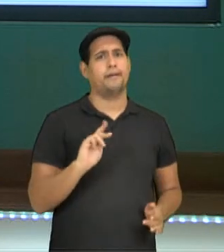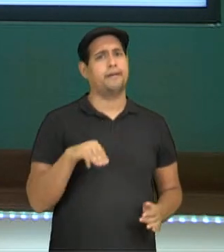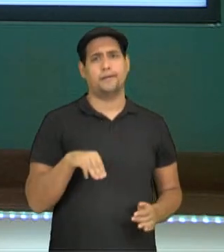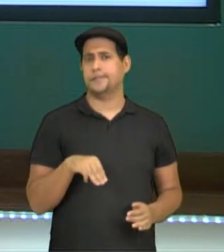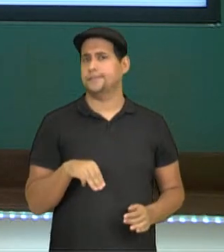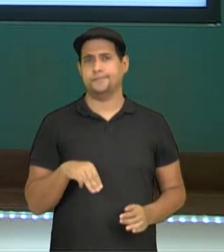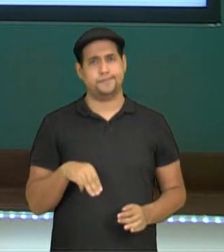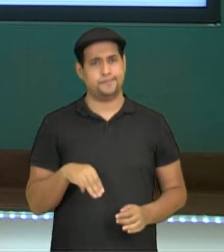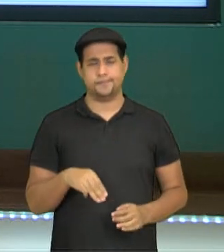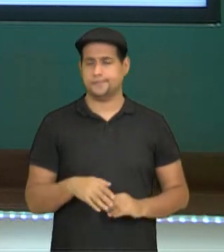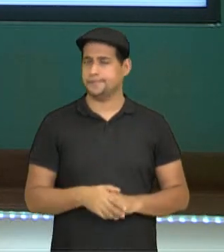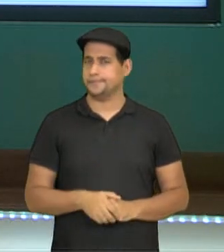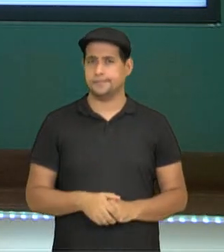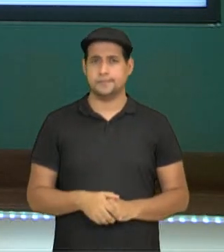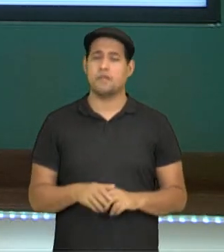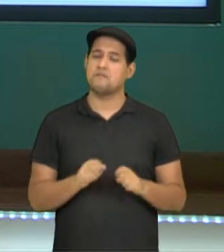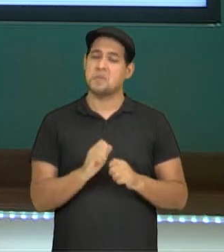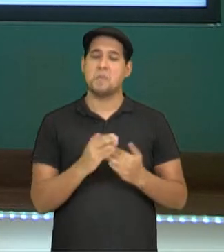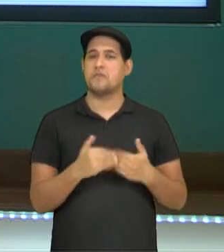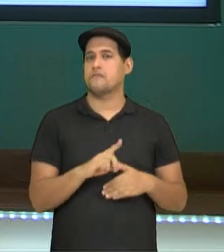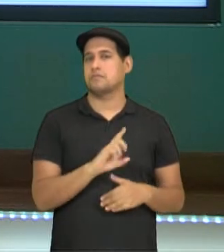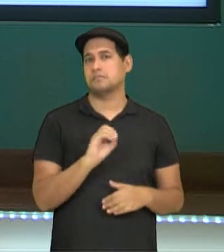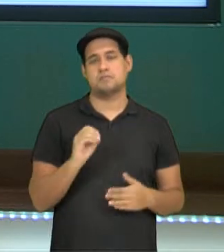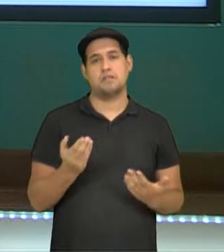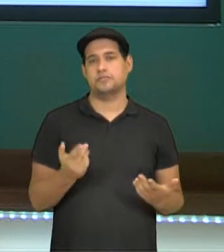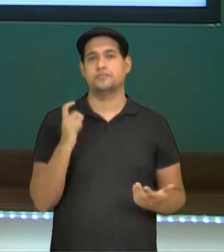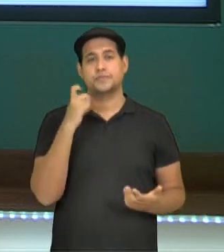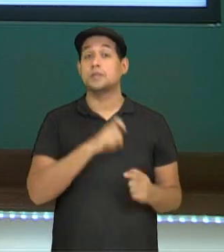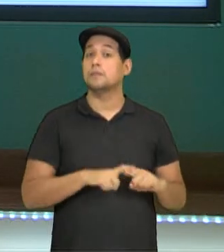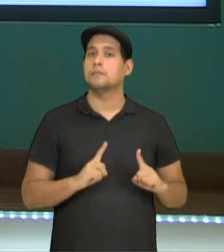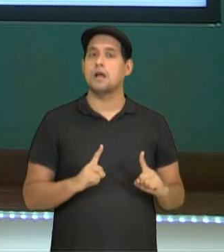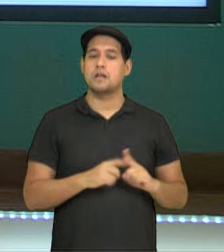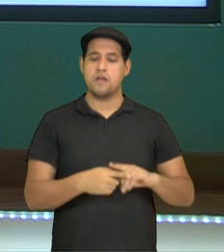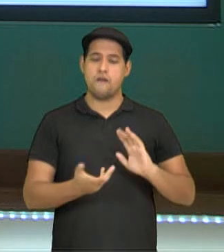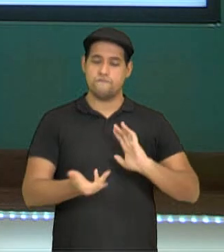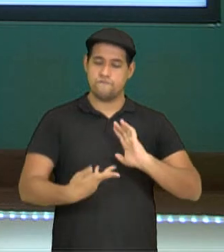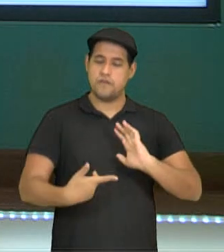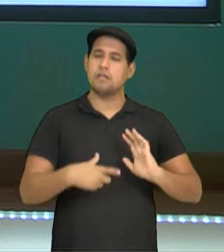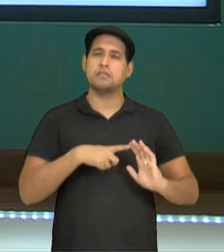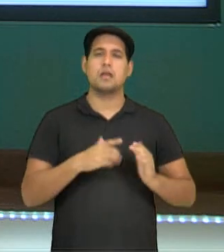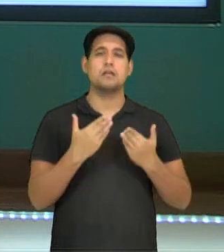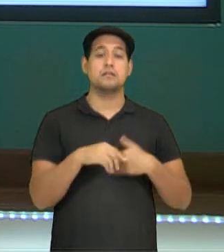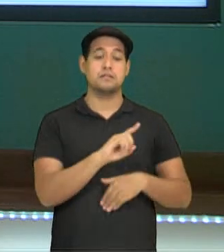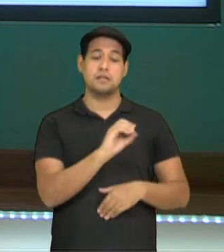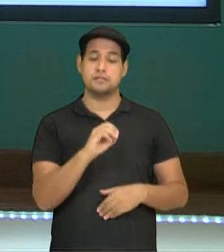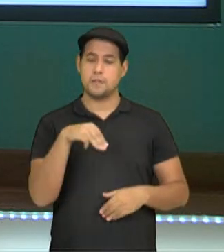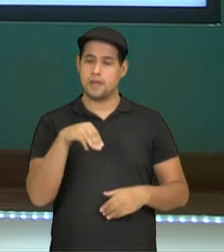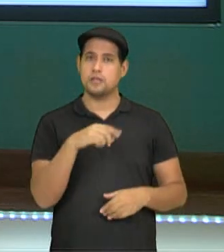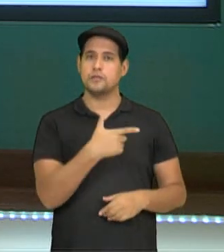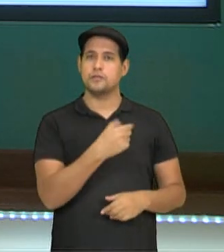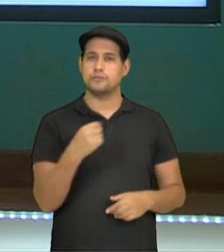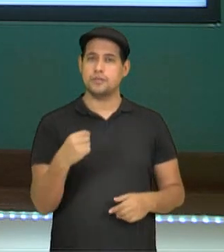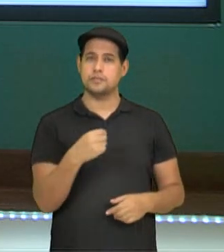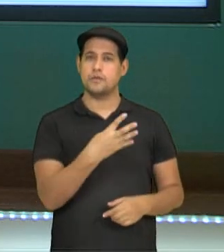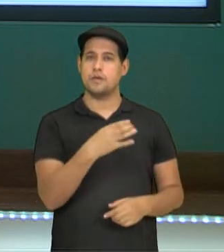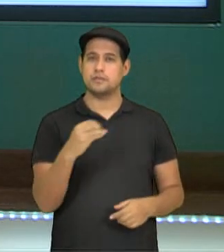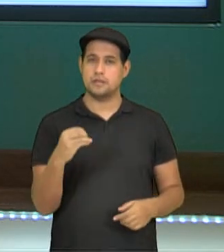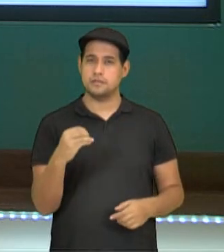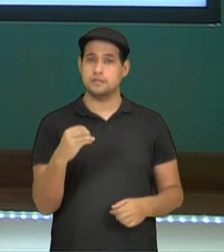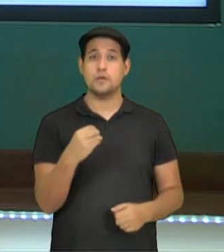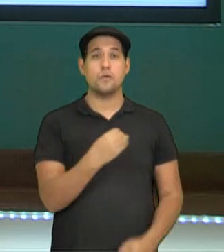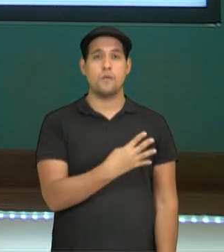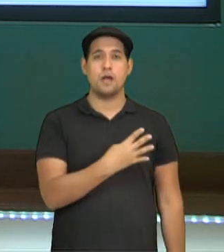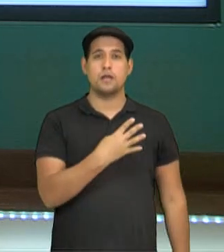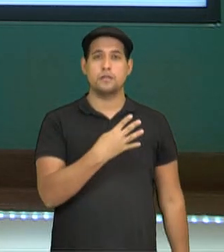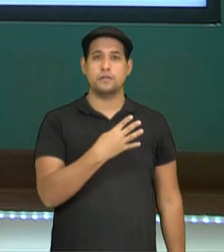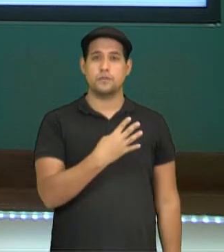mesma velocidade que eu faço uma prova de 100. Então, as de velocidade, a gente tem as provas de 100 metros, 200, 400, 4